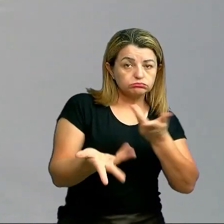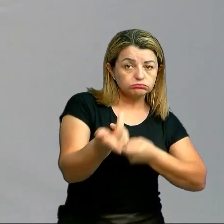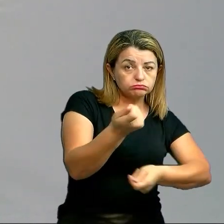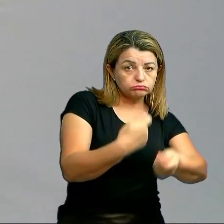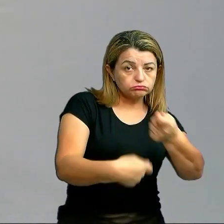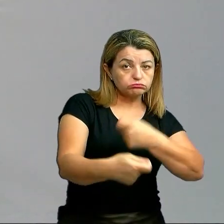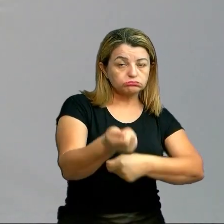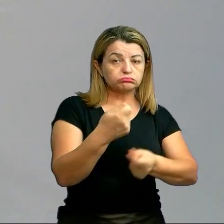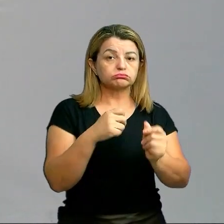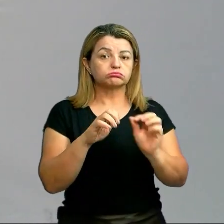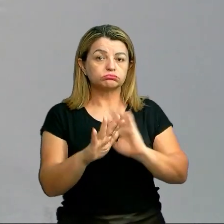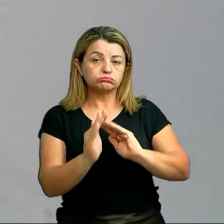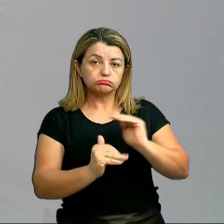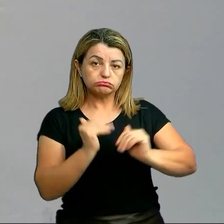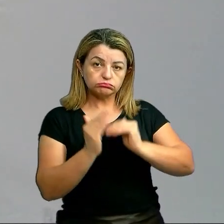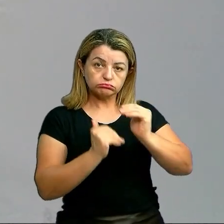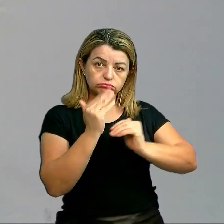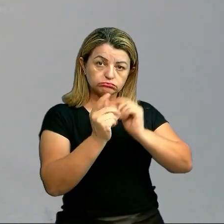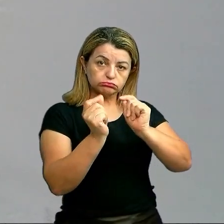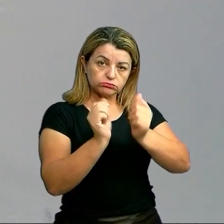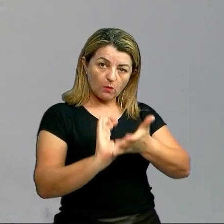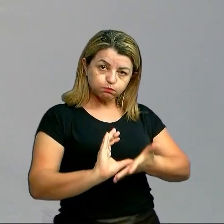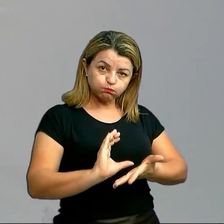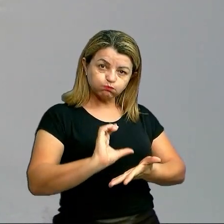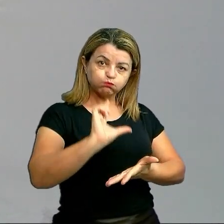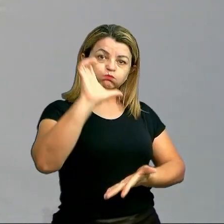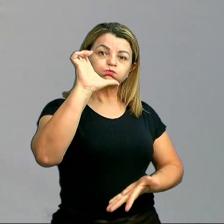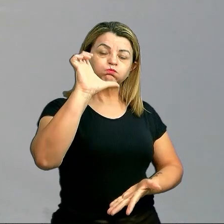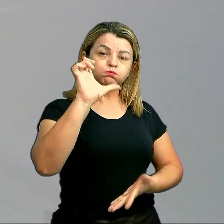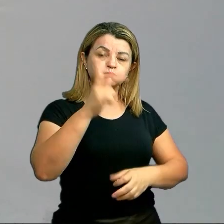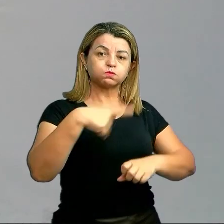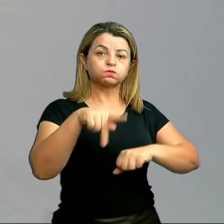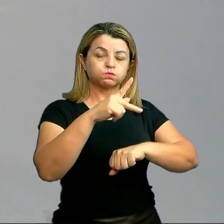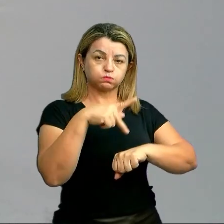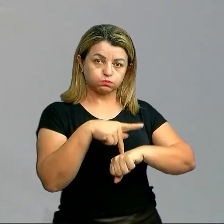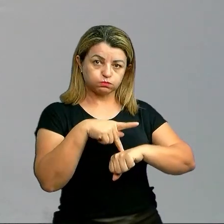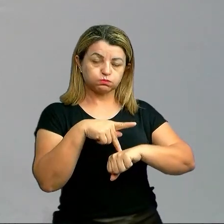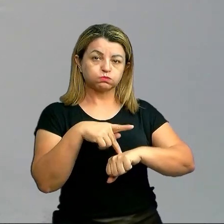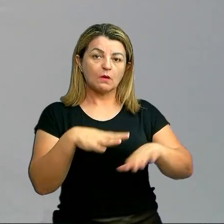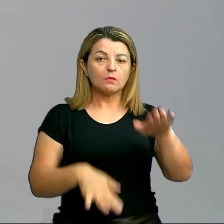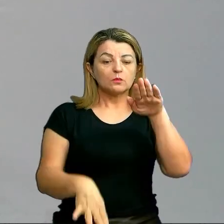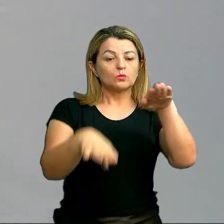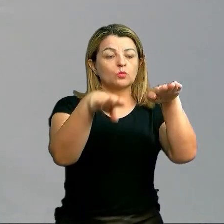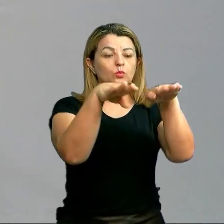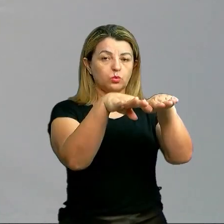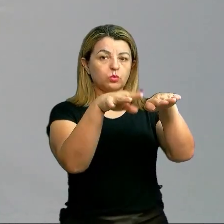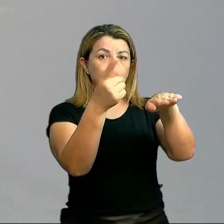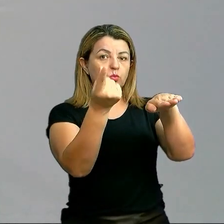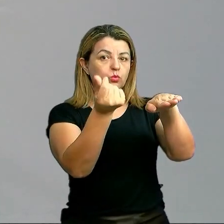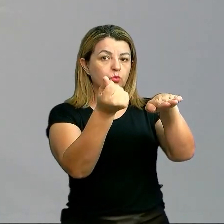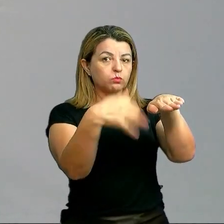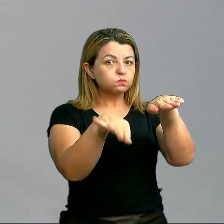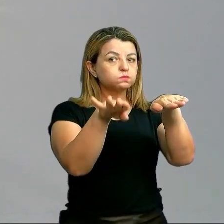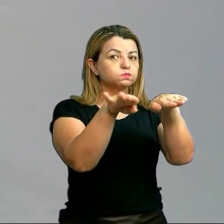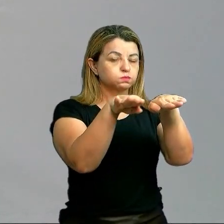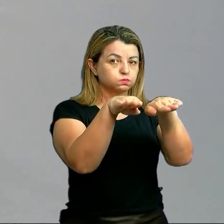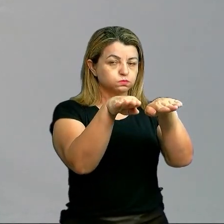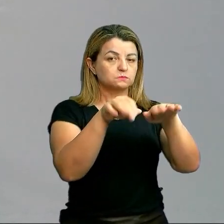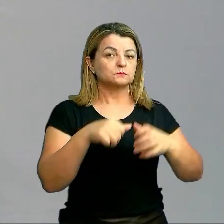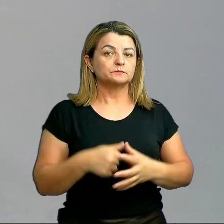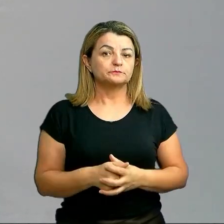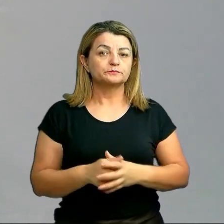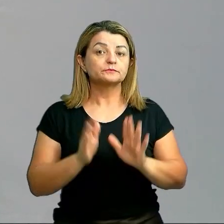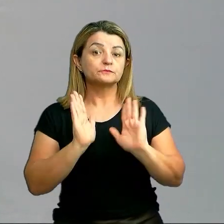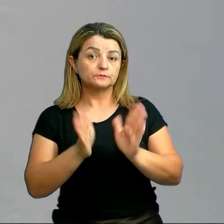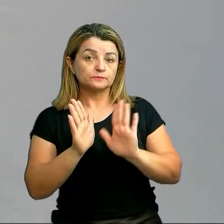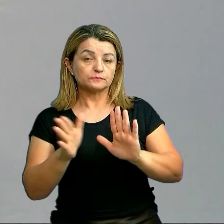econômicas, a evolução financeira e econômica desses países, a equidade econômica. Já as organizações